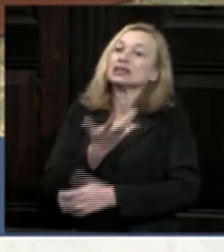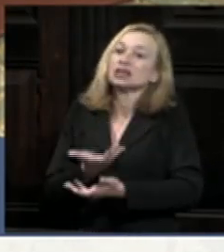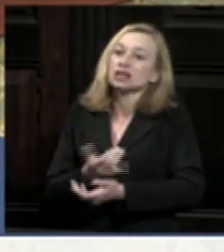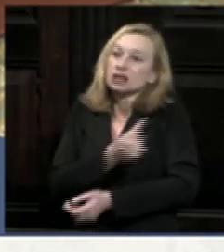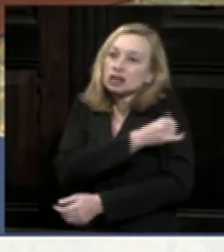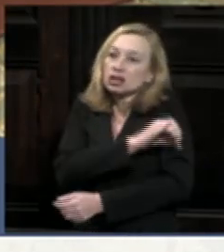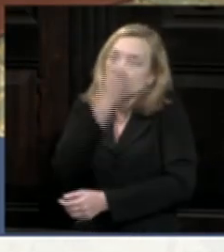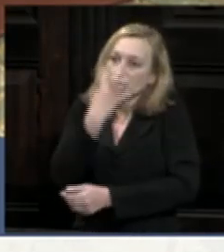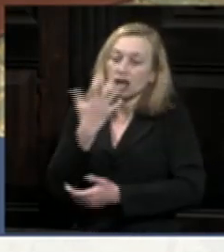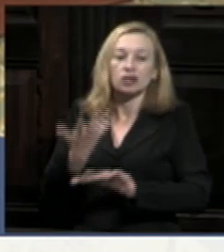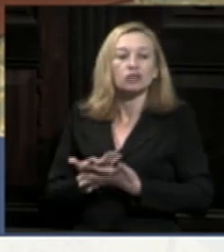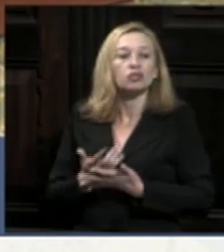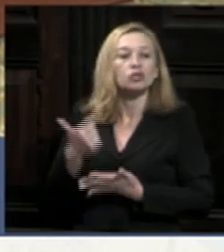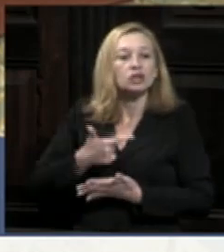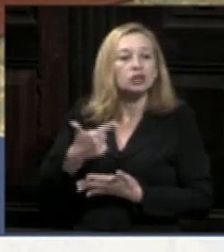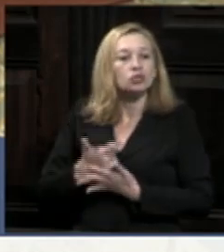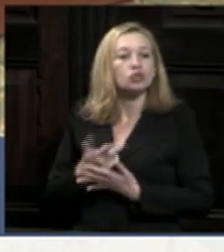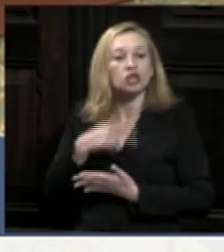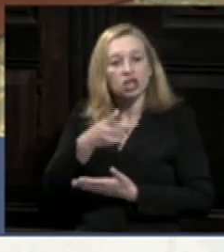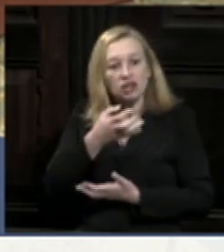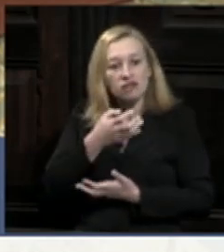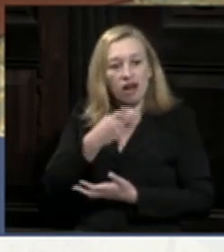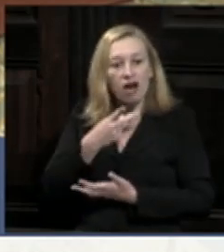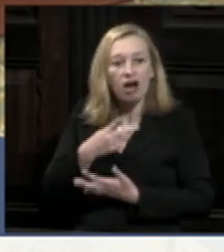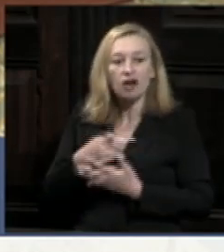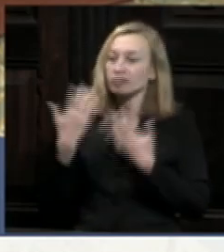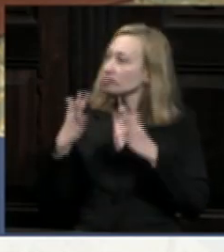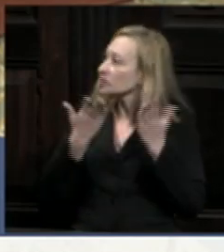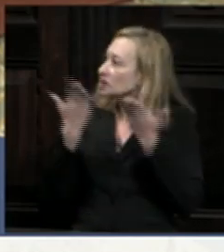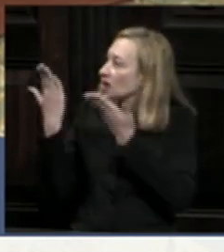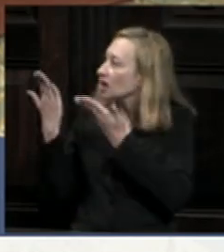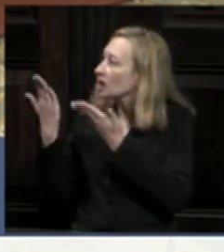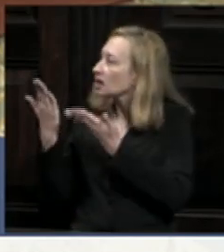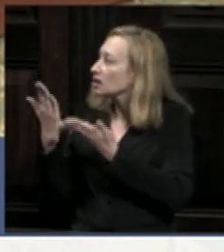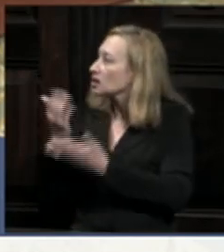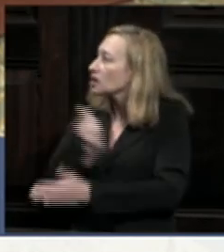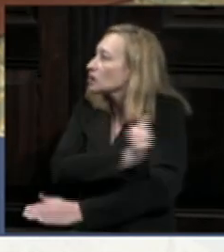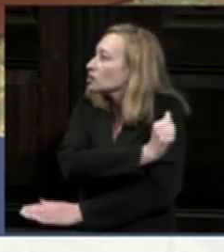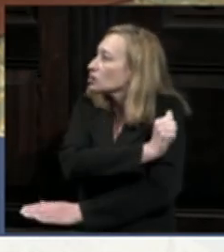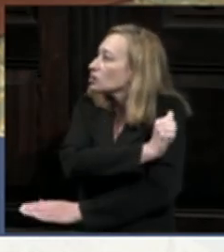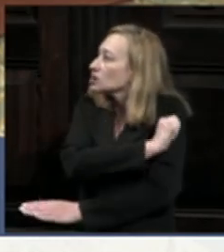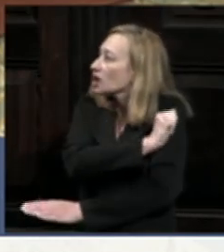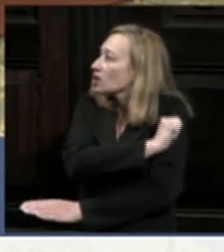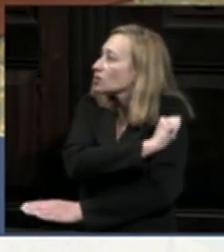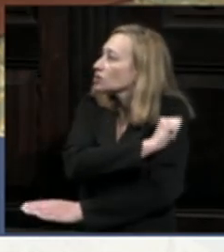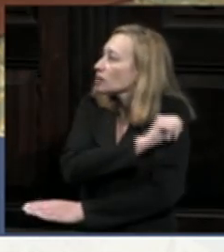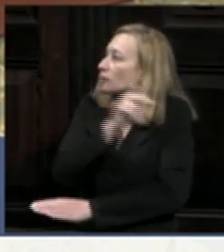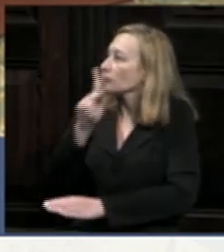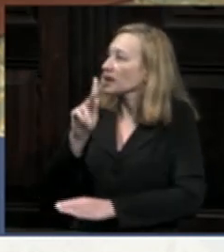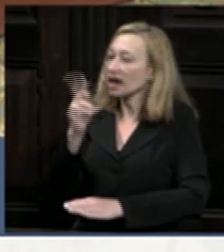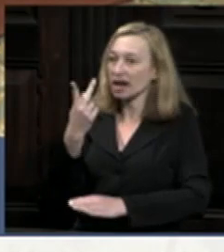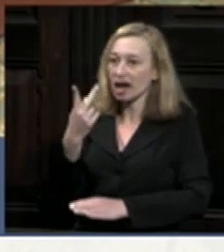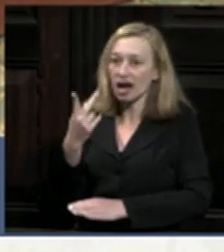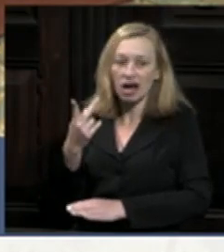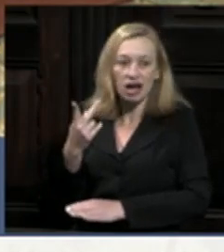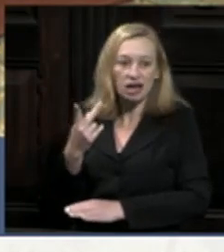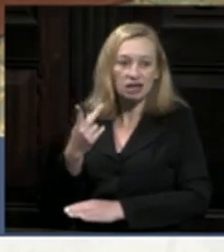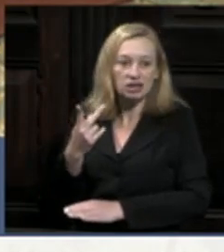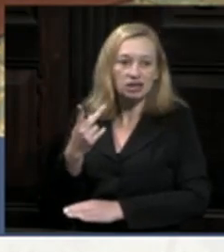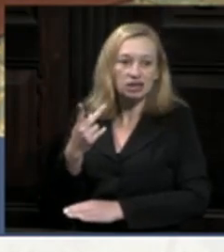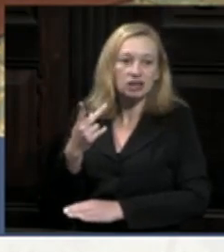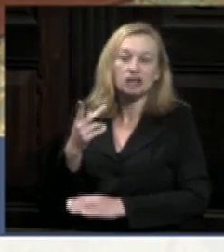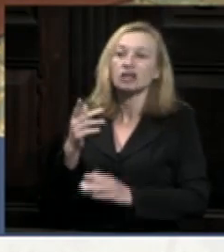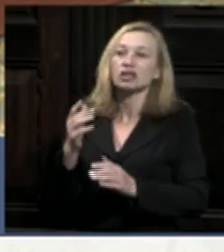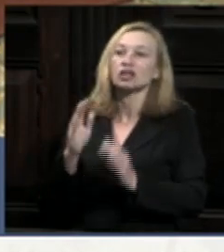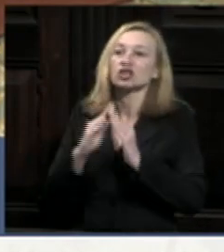vivendo segundo lugar eu gostaria de cumprimentar que os estudantes do colégio ph da barra da tijuca que vieram aqui fazer